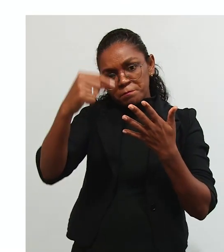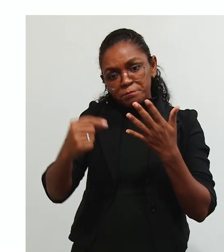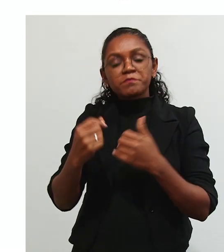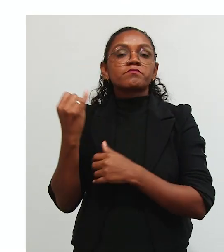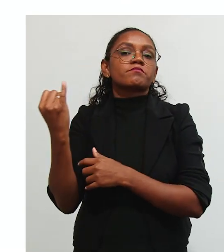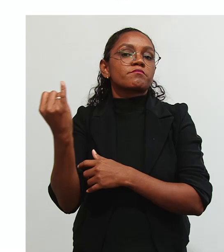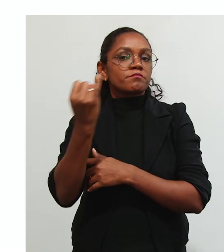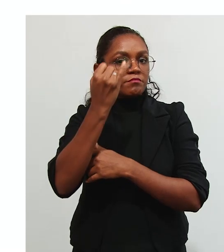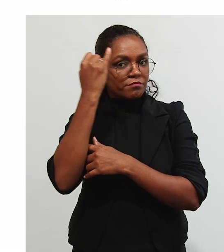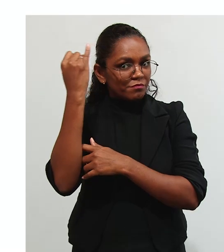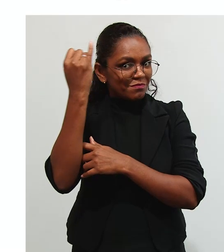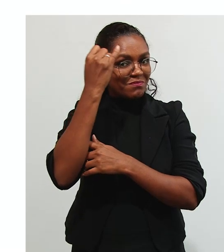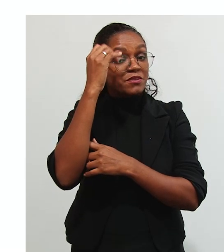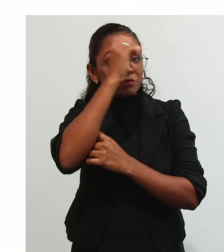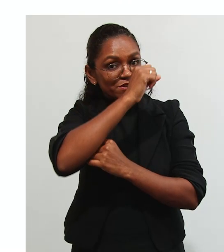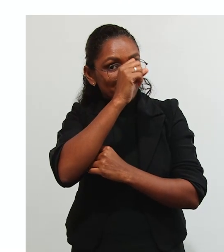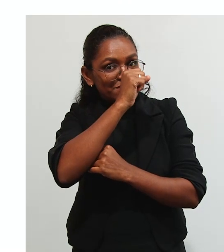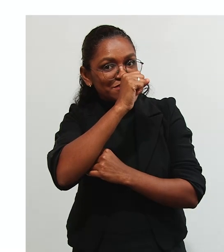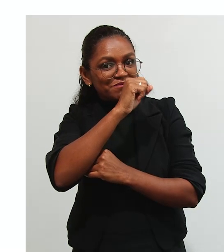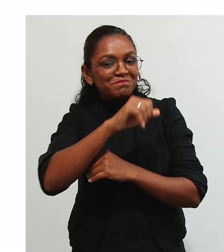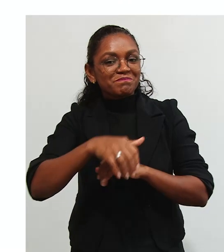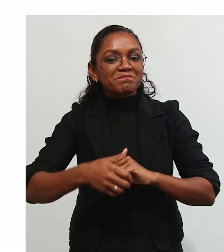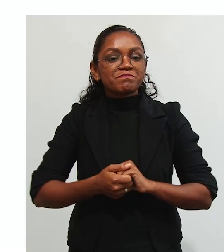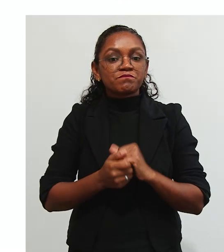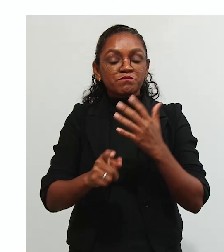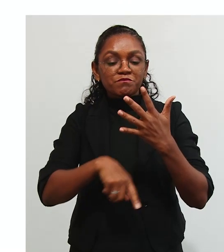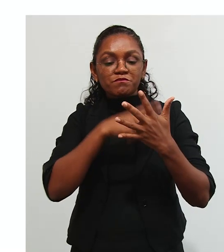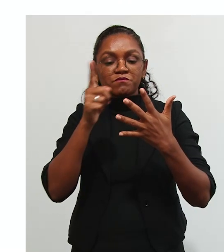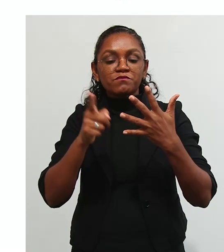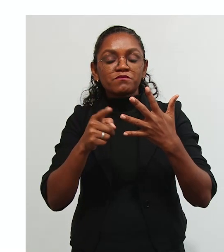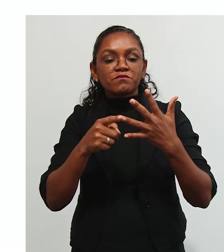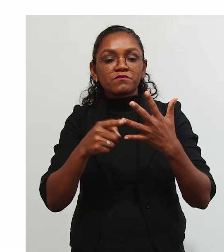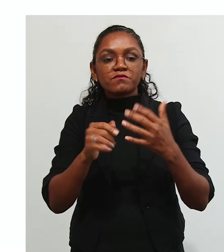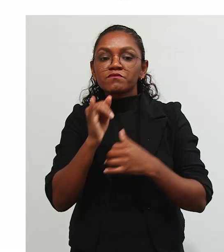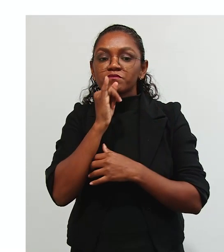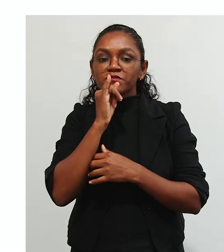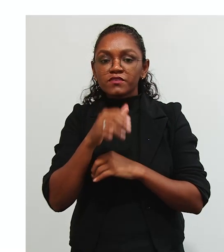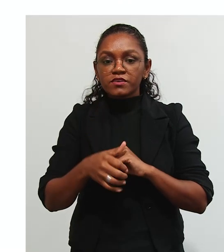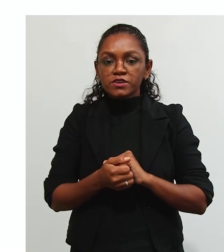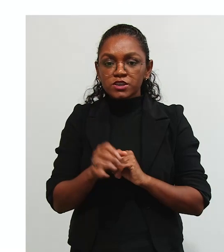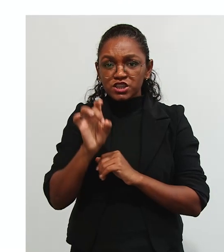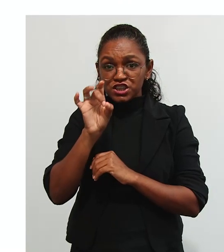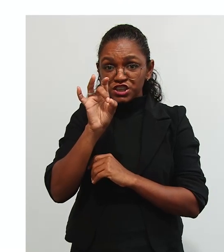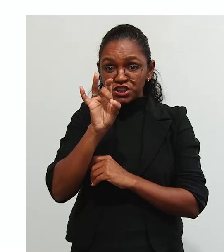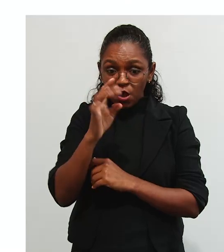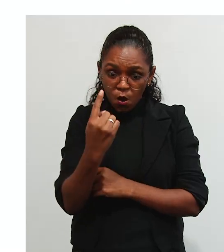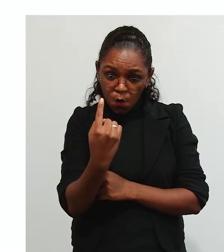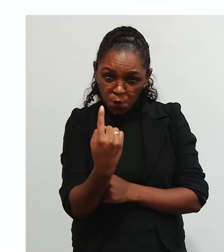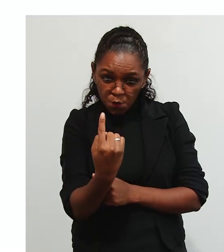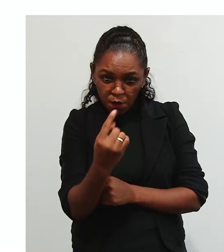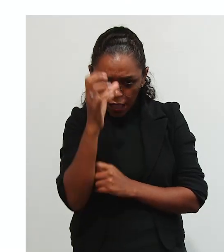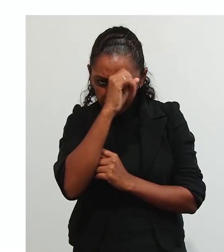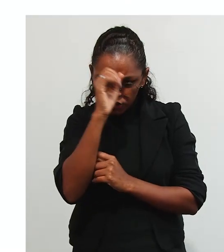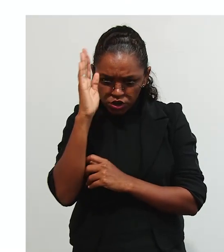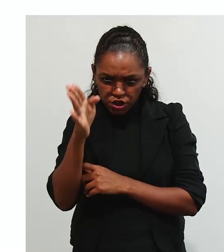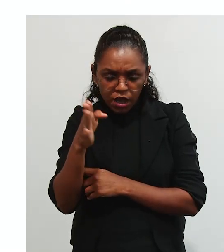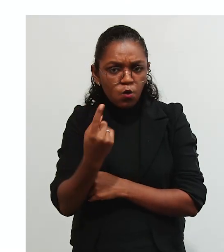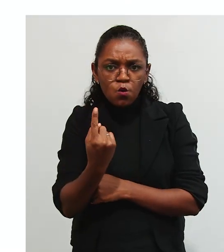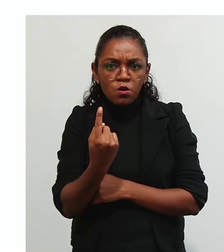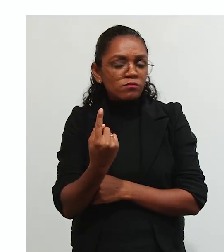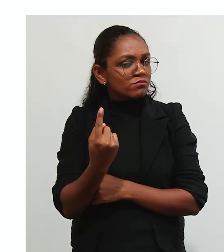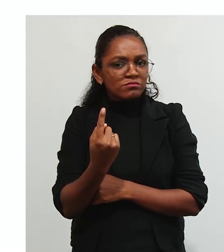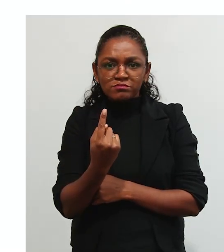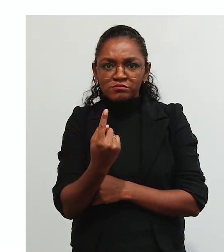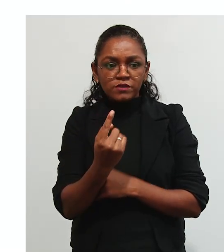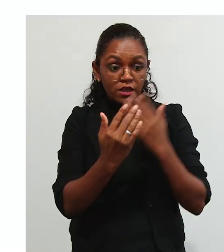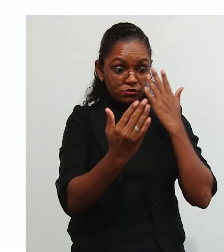questões são fundamentais para a aprendizagem. E uma outra condição não se aprende nunca uma coisa só. Então, se a